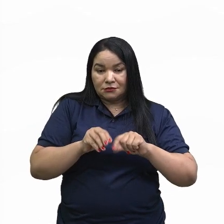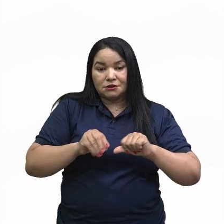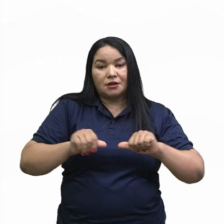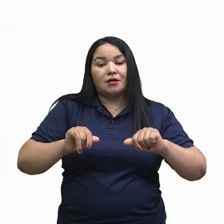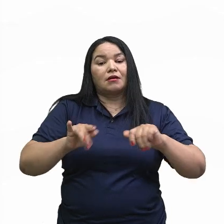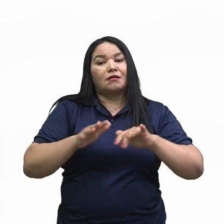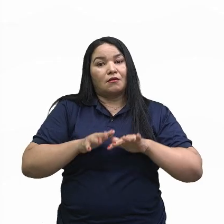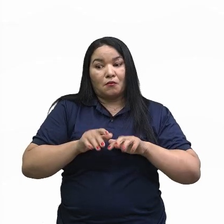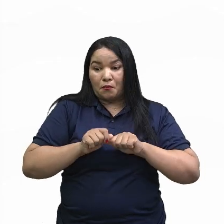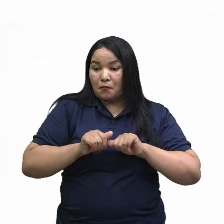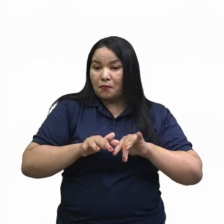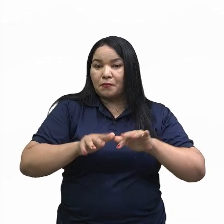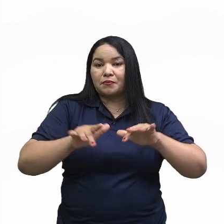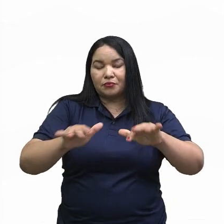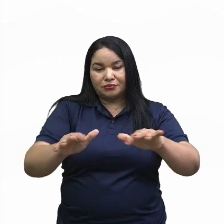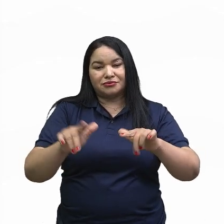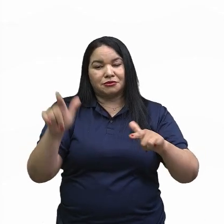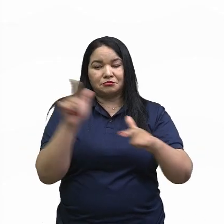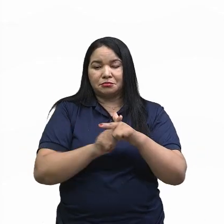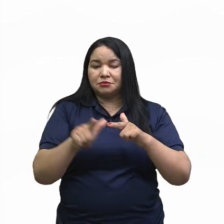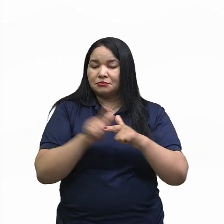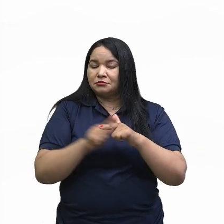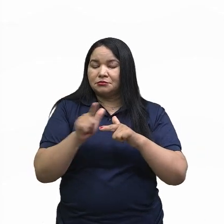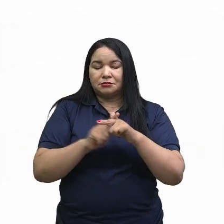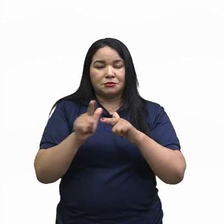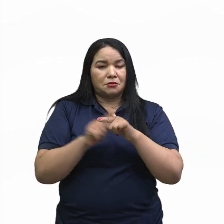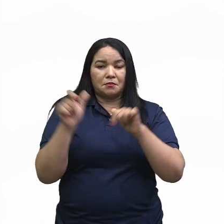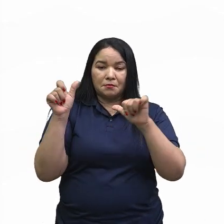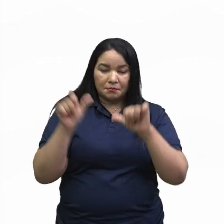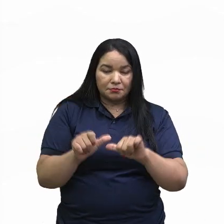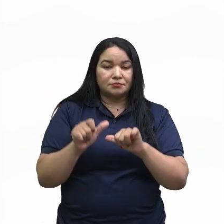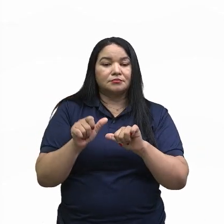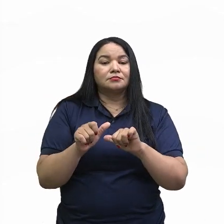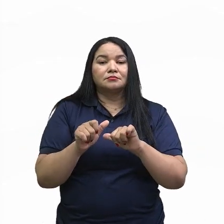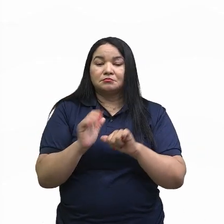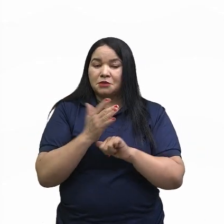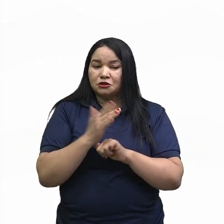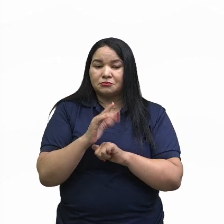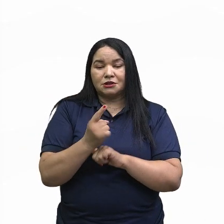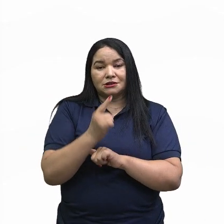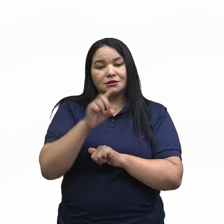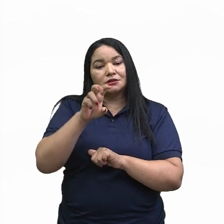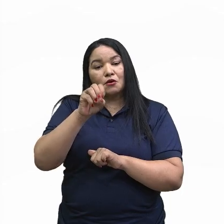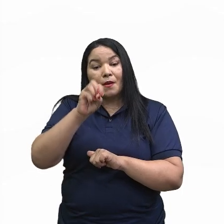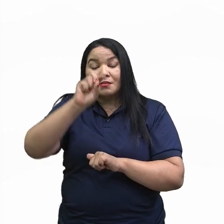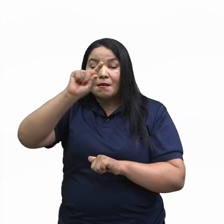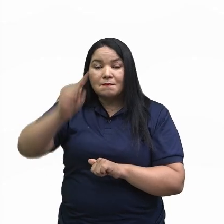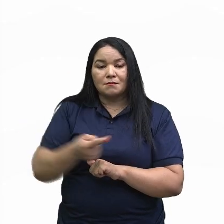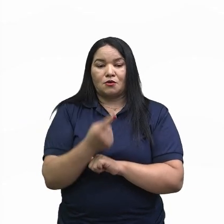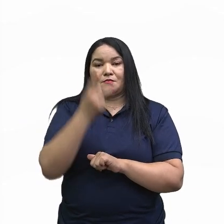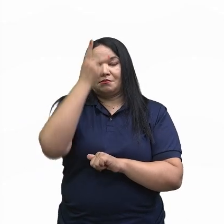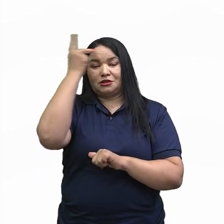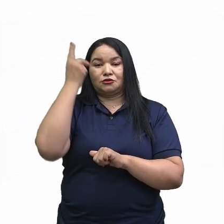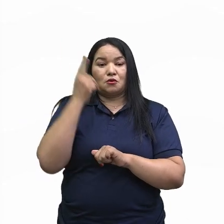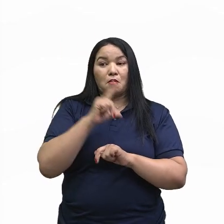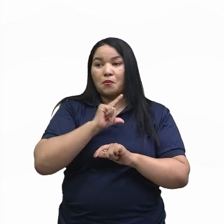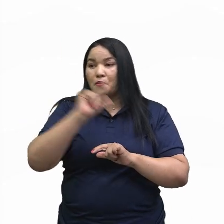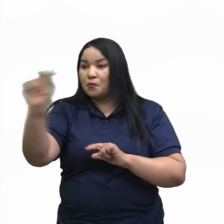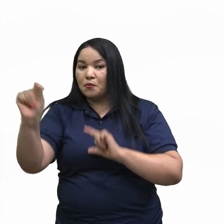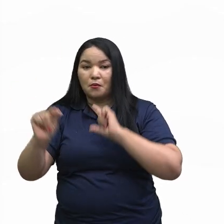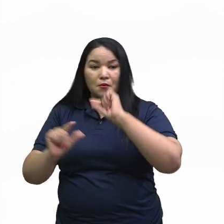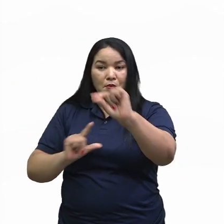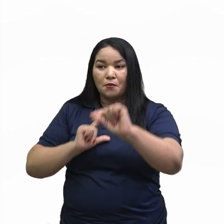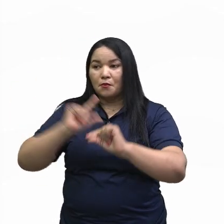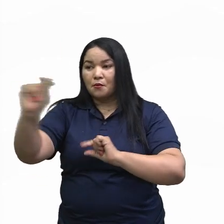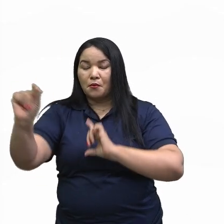evento catastrófico na cidade de Fukushima. 150 mil pessoas foram evacuadas, mas